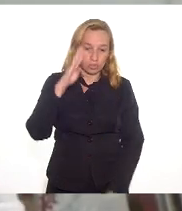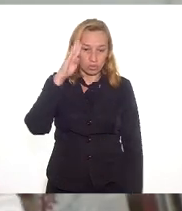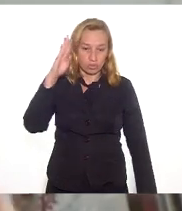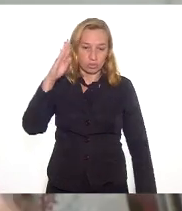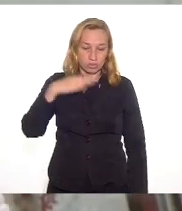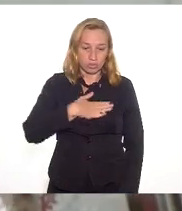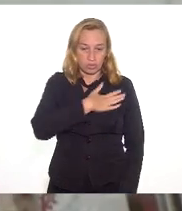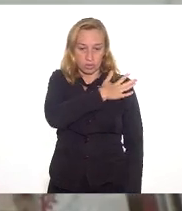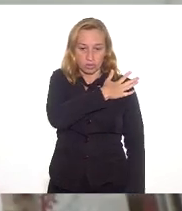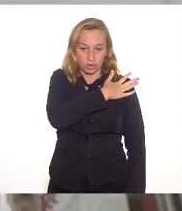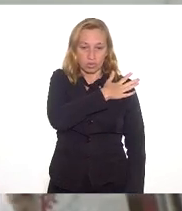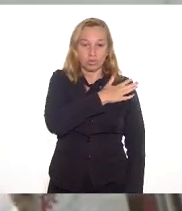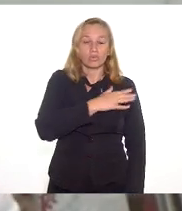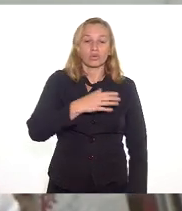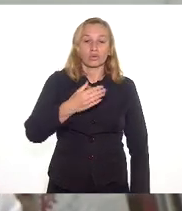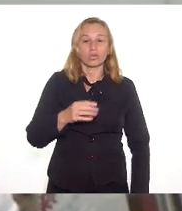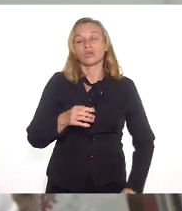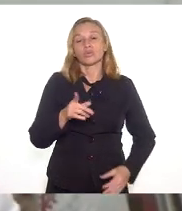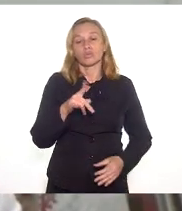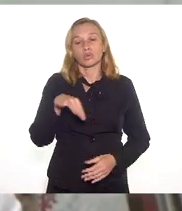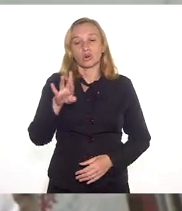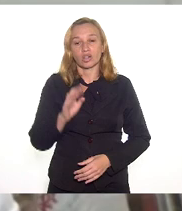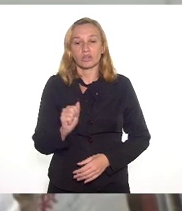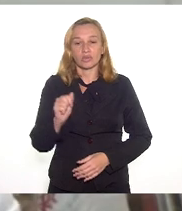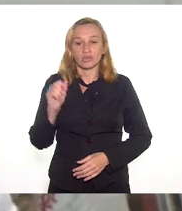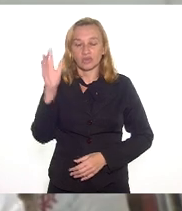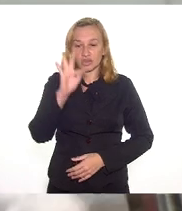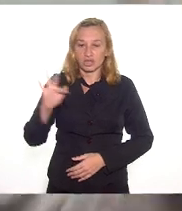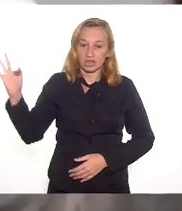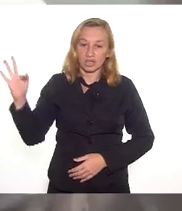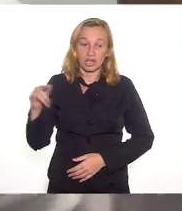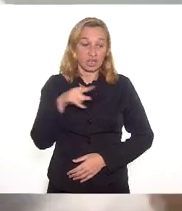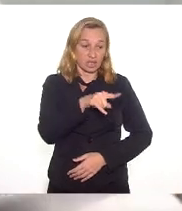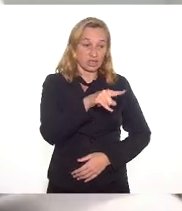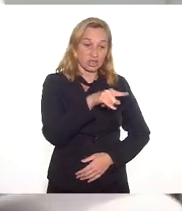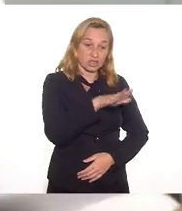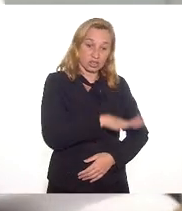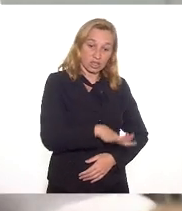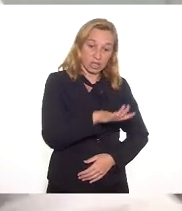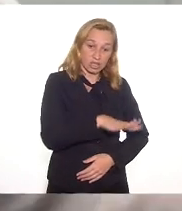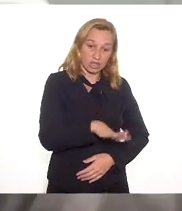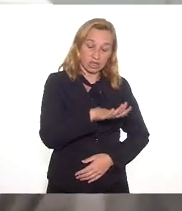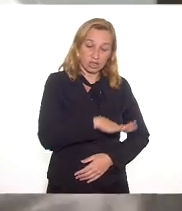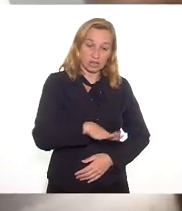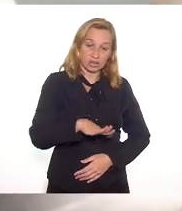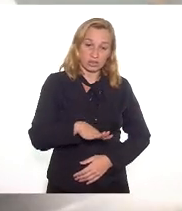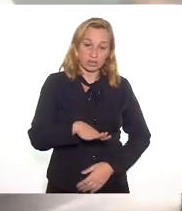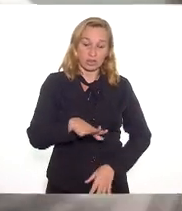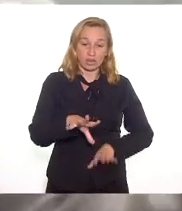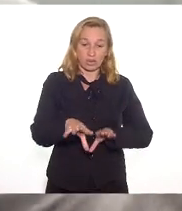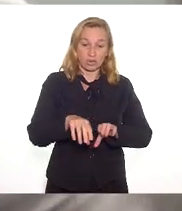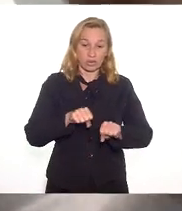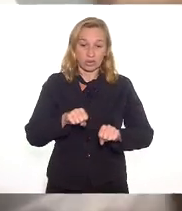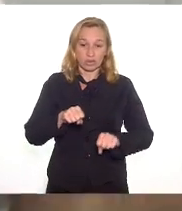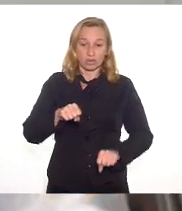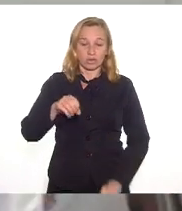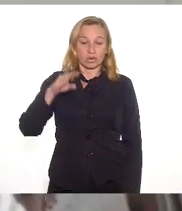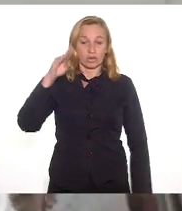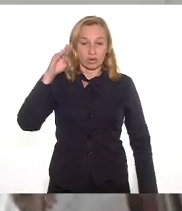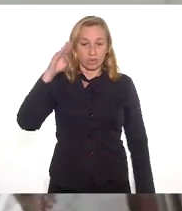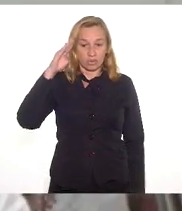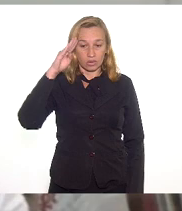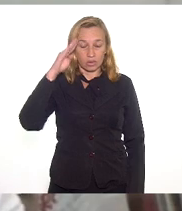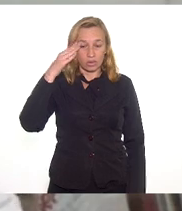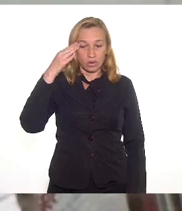moldes do programa federal. Essas crianças estavam formadas respeitando o